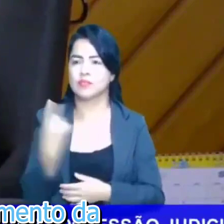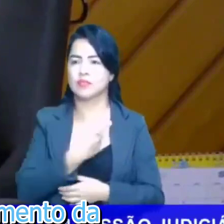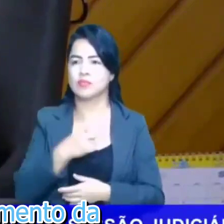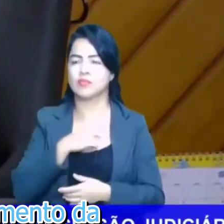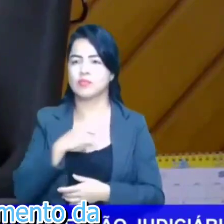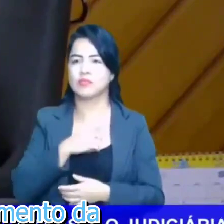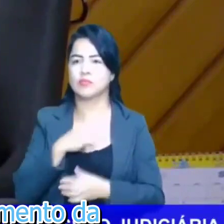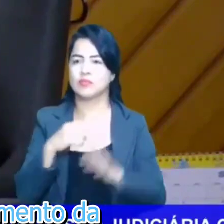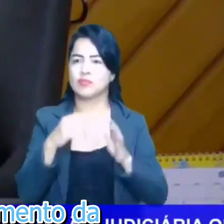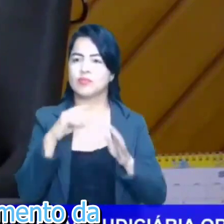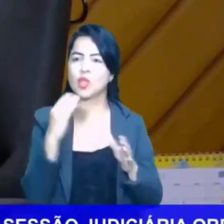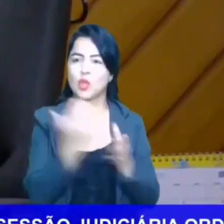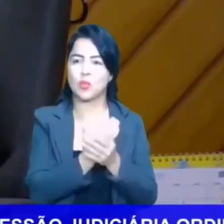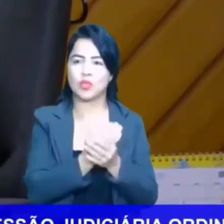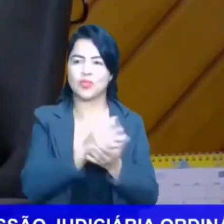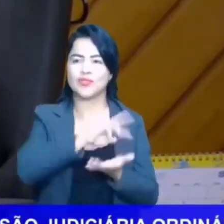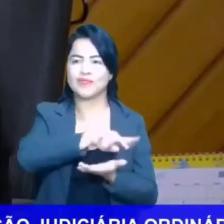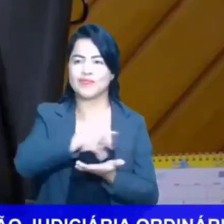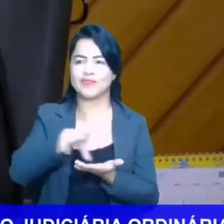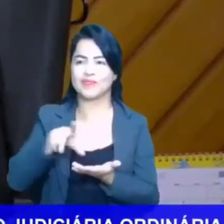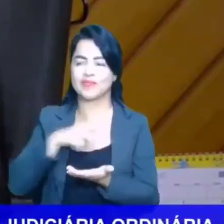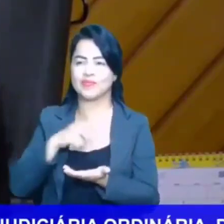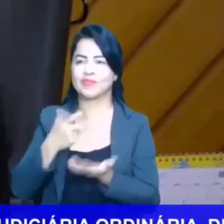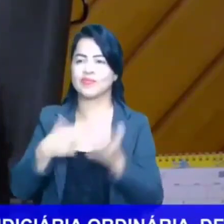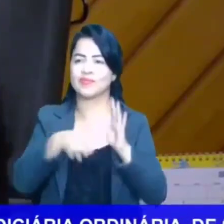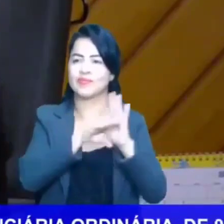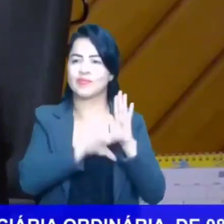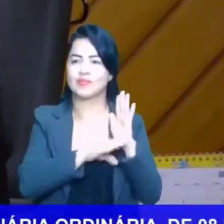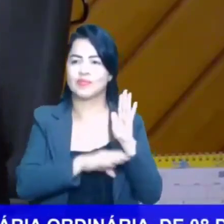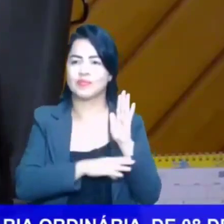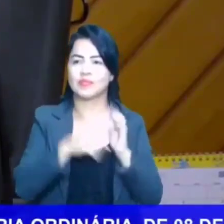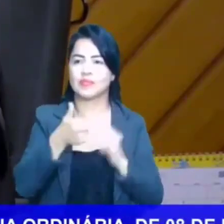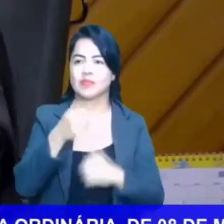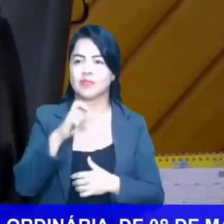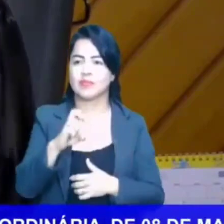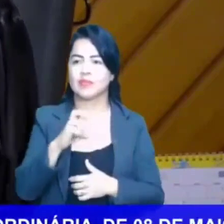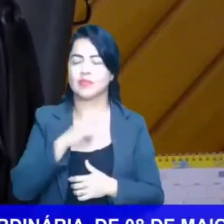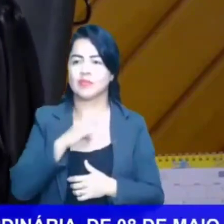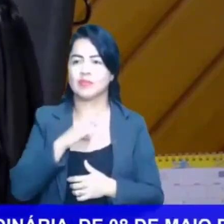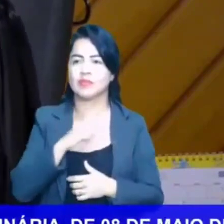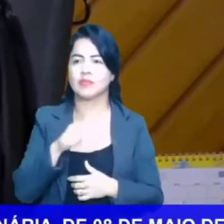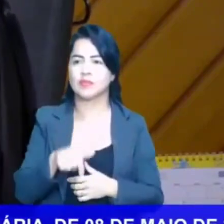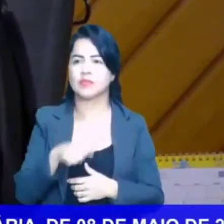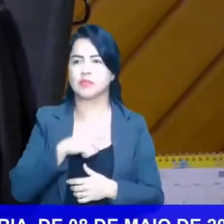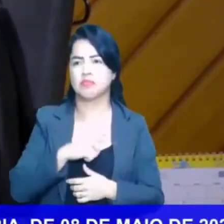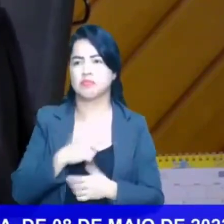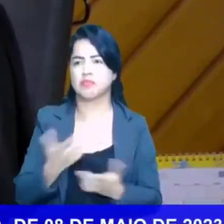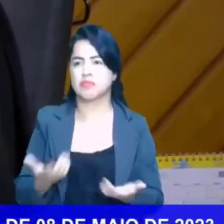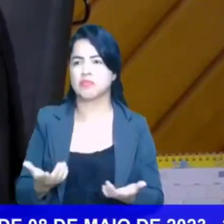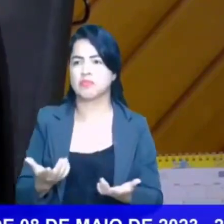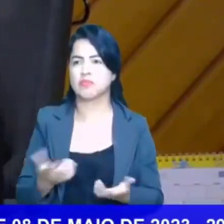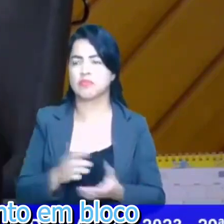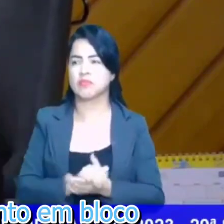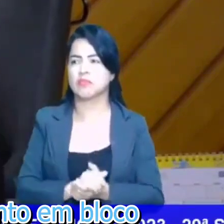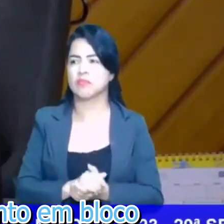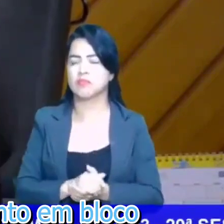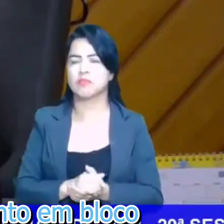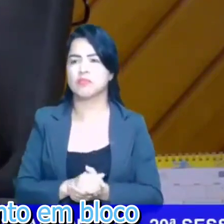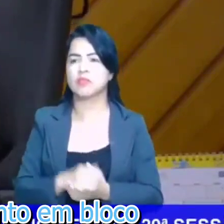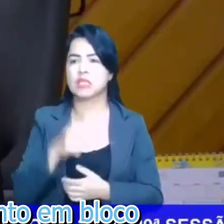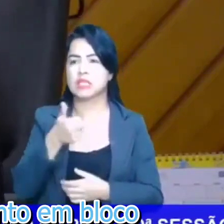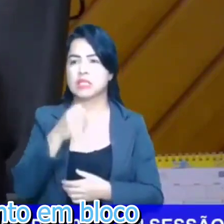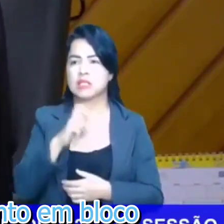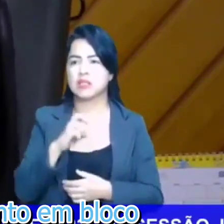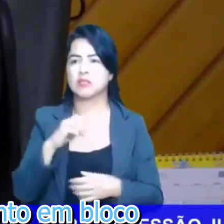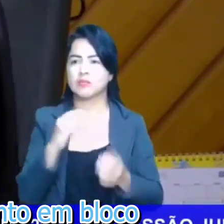aqui aos processos que têm julgamento. Lages, da nossa pauta, que tem hoje 15 processos, tem algum retirado de pauta? Não, né? Folheia. Nenhum, são